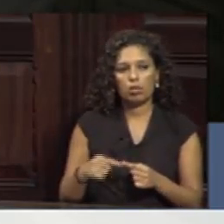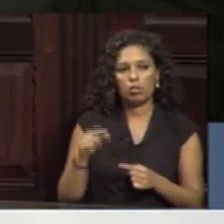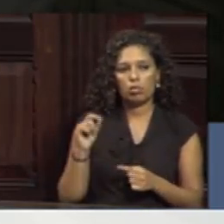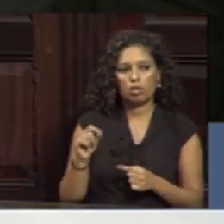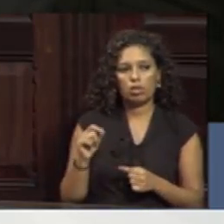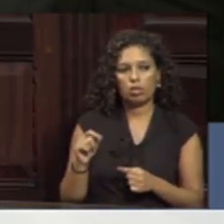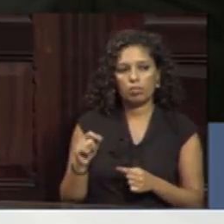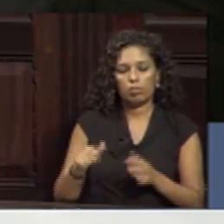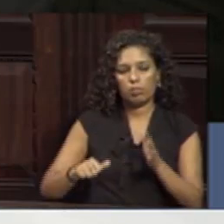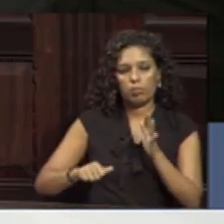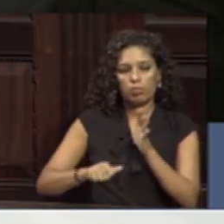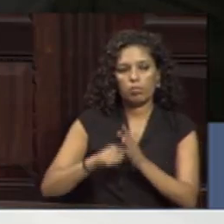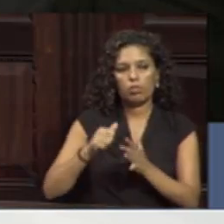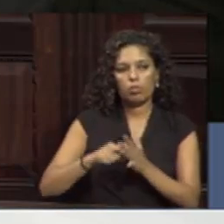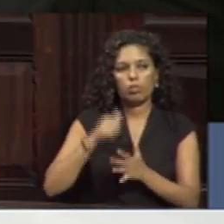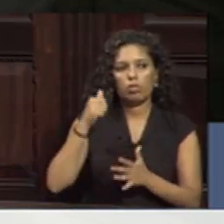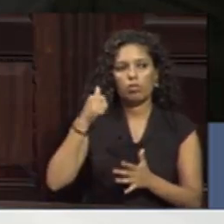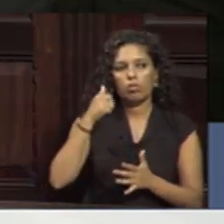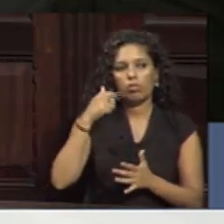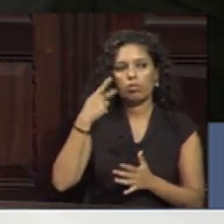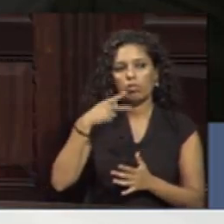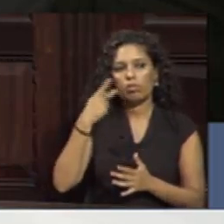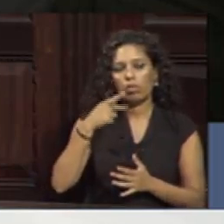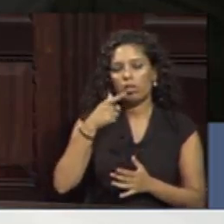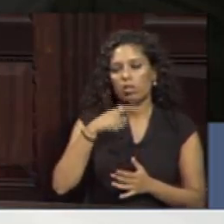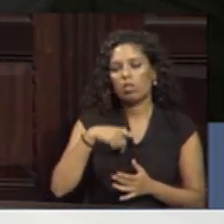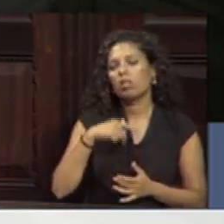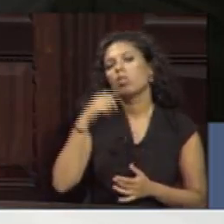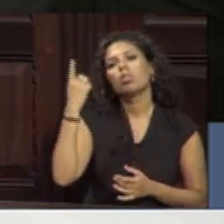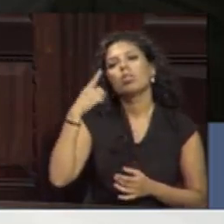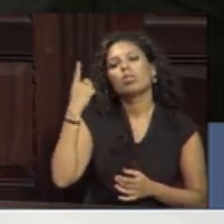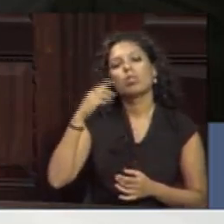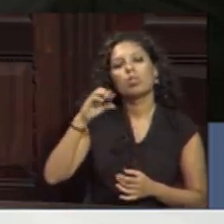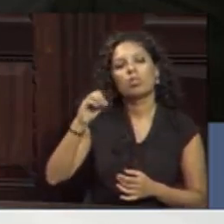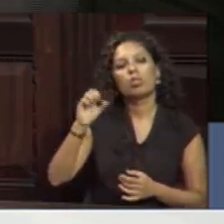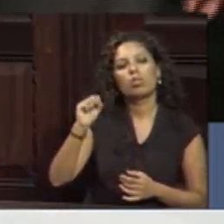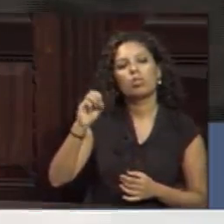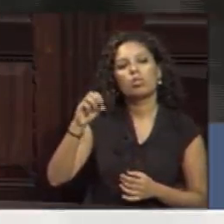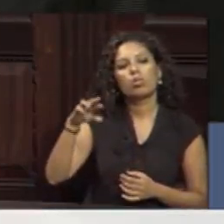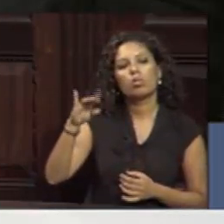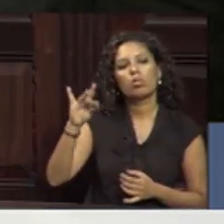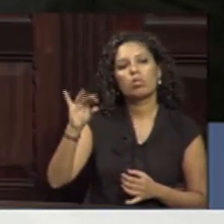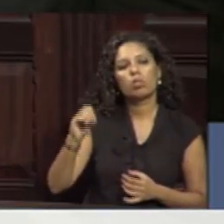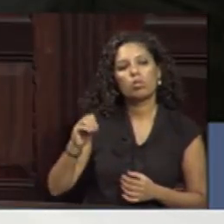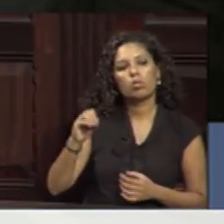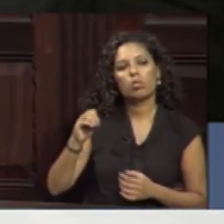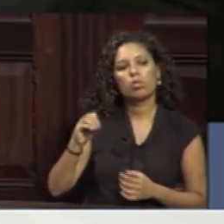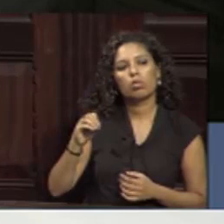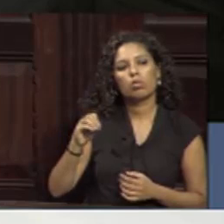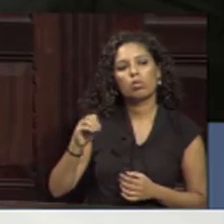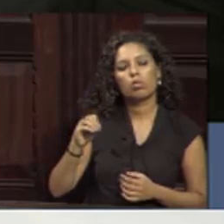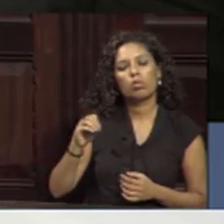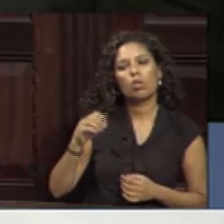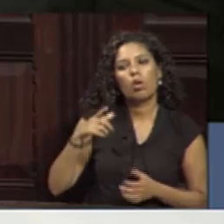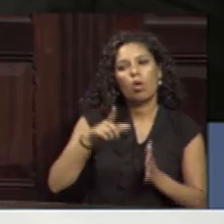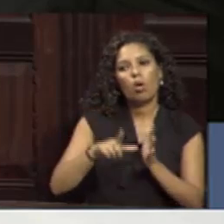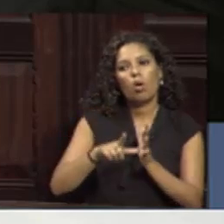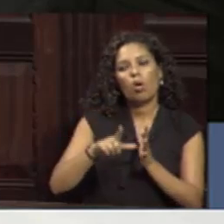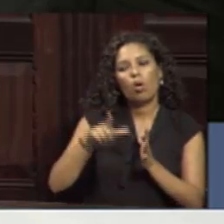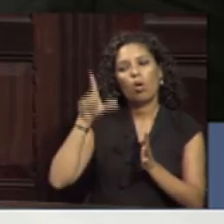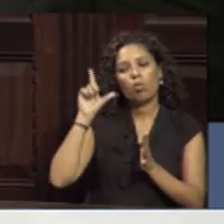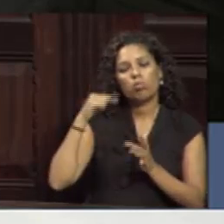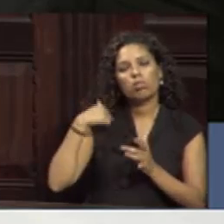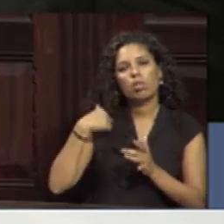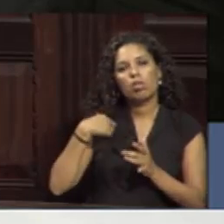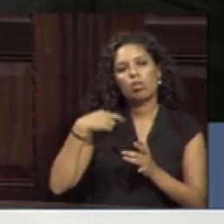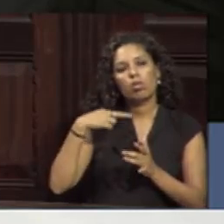ao deputado Carlos Osório que ontem mesmo, ao tomar conhecimento da morte de